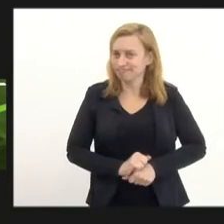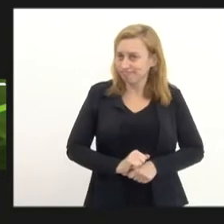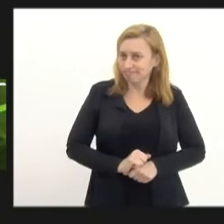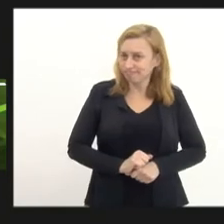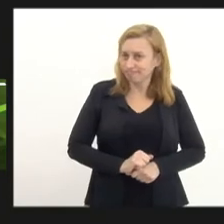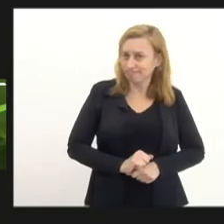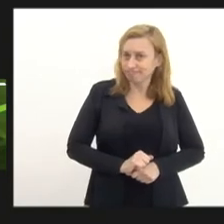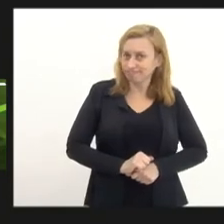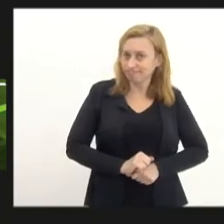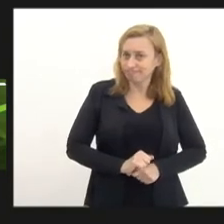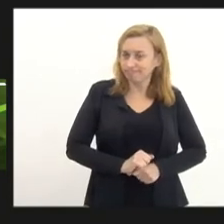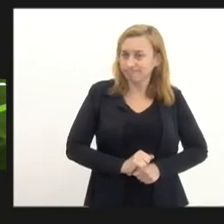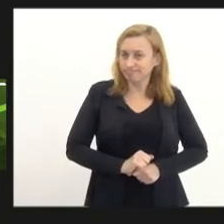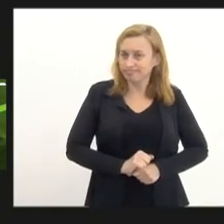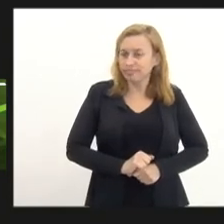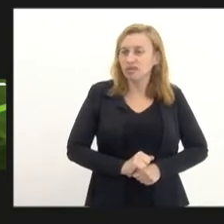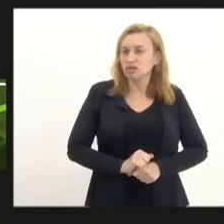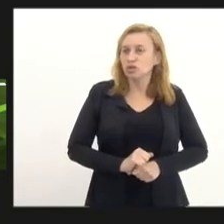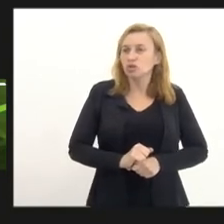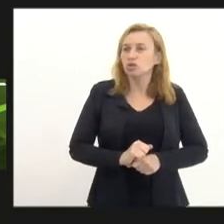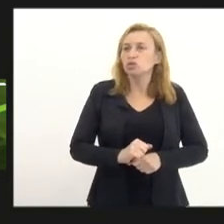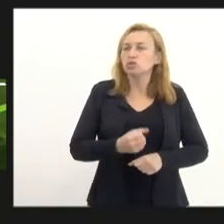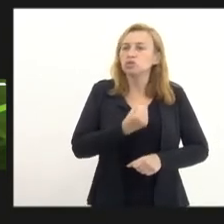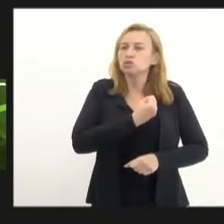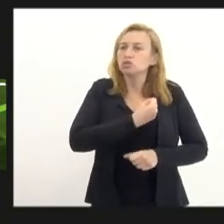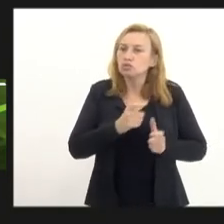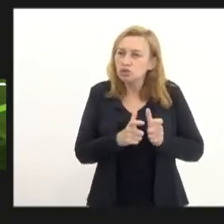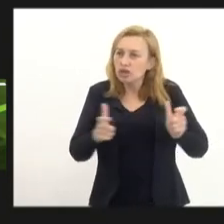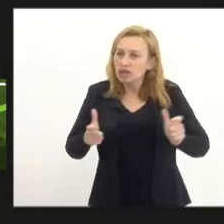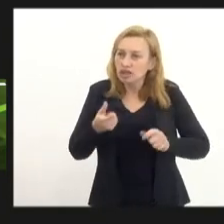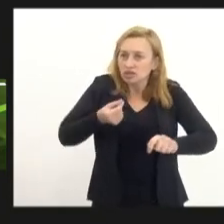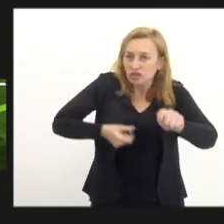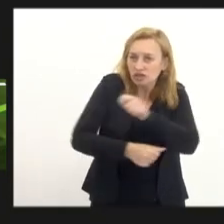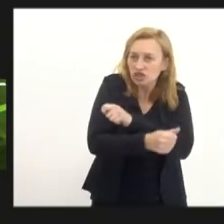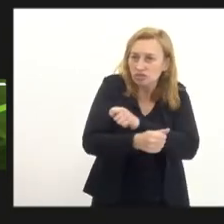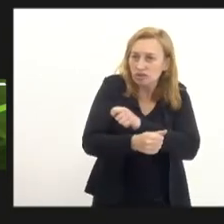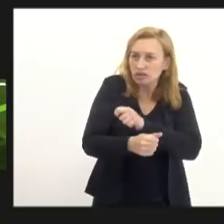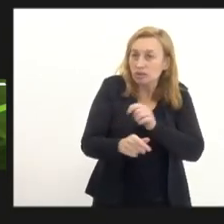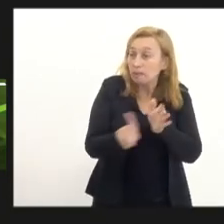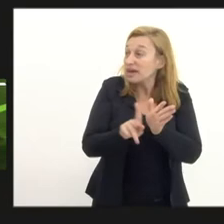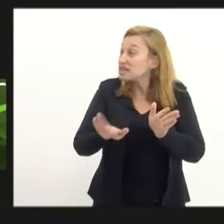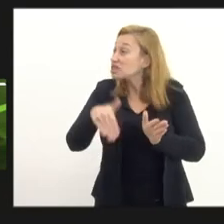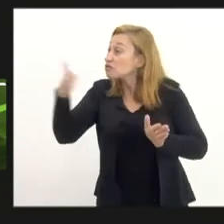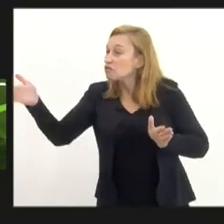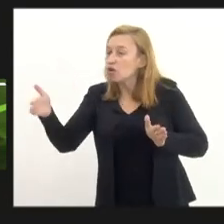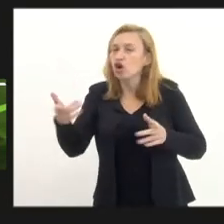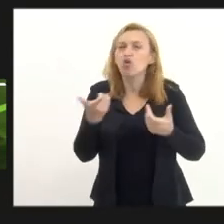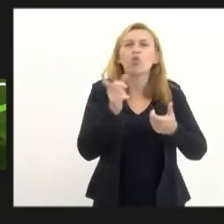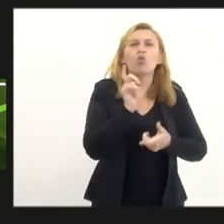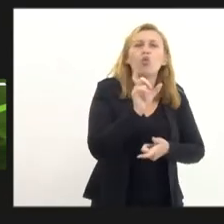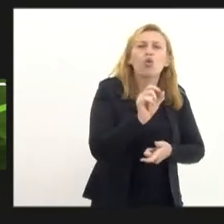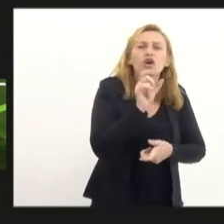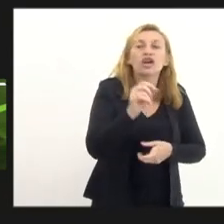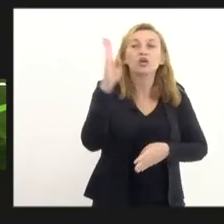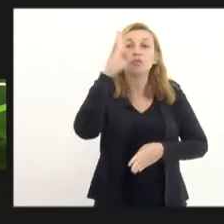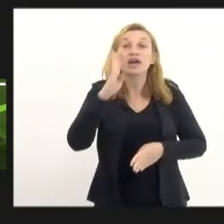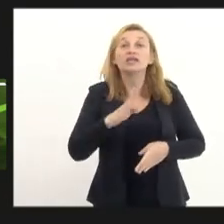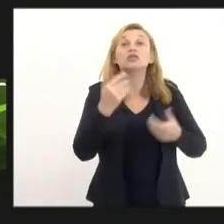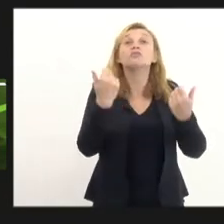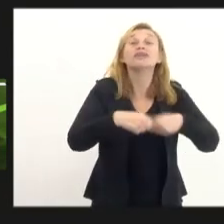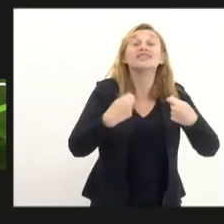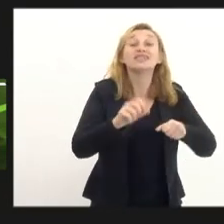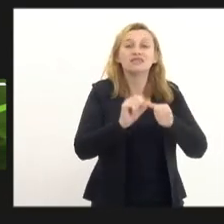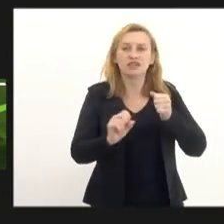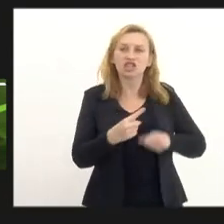que a maior parte do investimento é levado para fora. O que, que o Brasil precisa, né, fazer, o que,